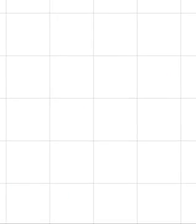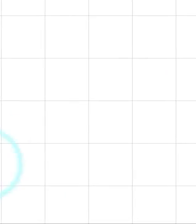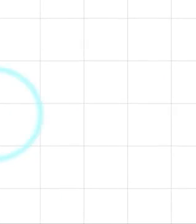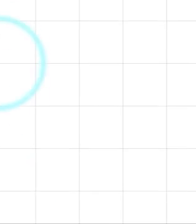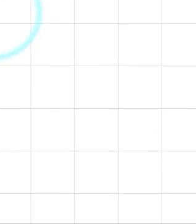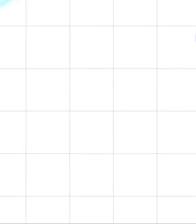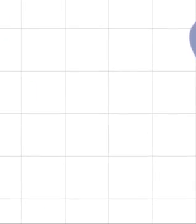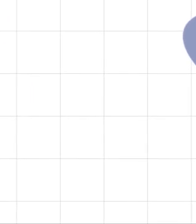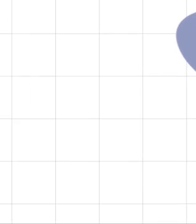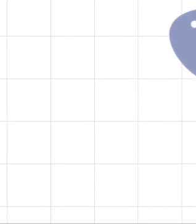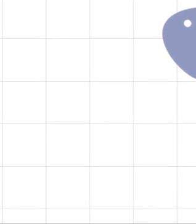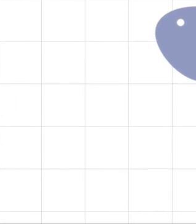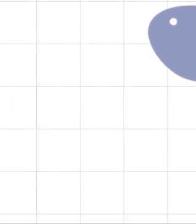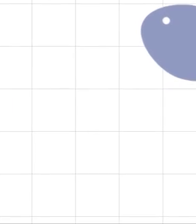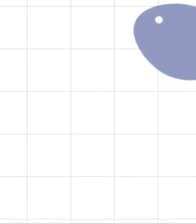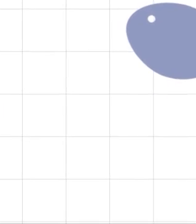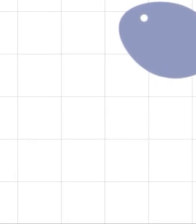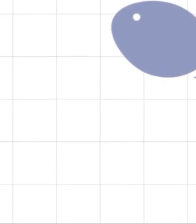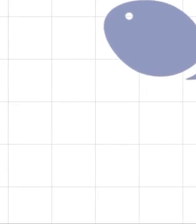C